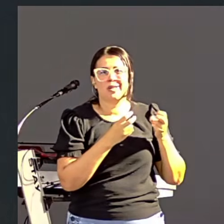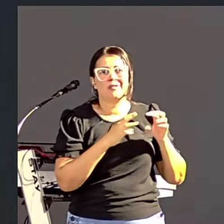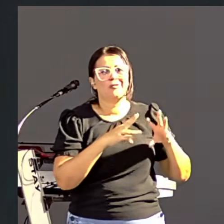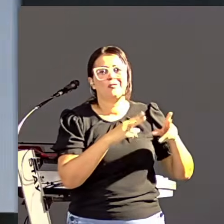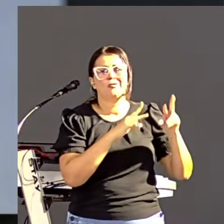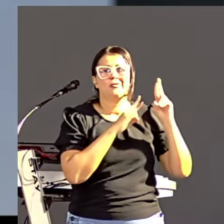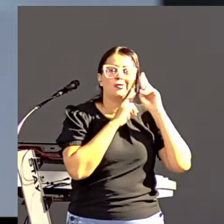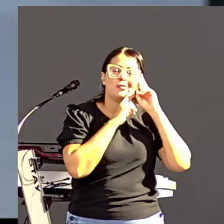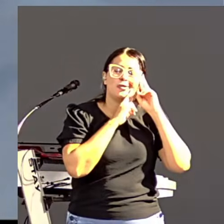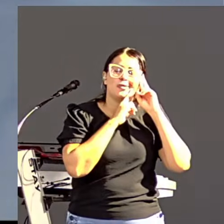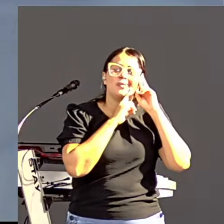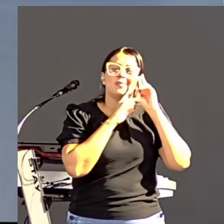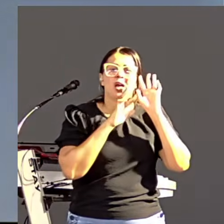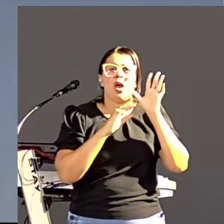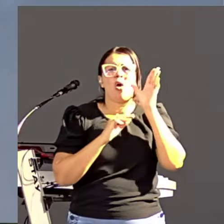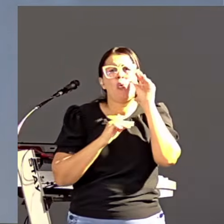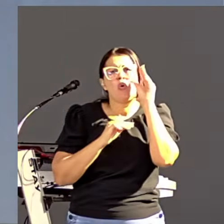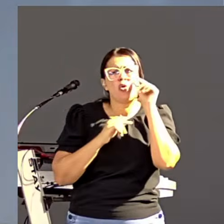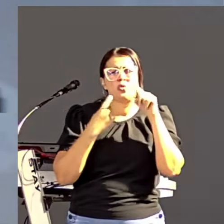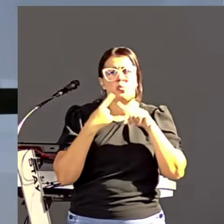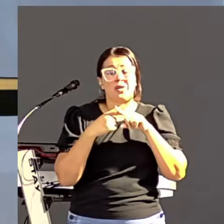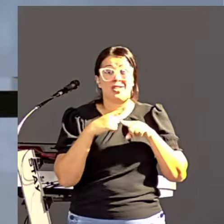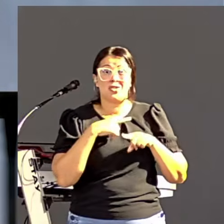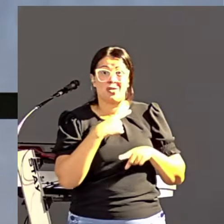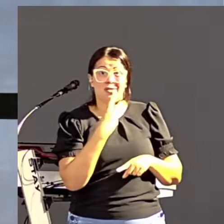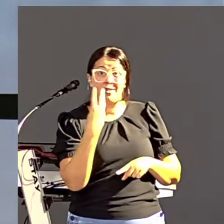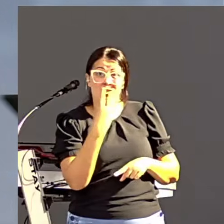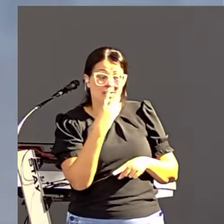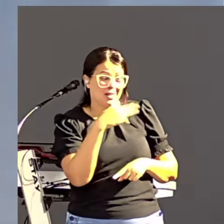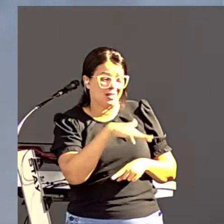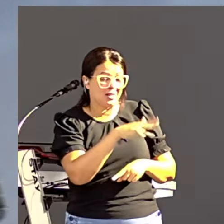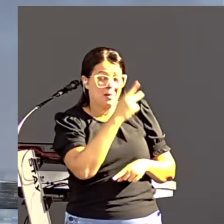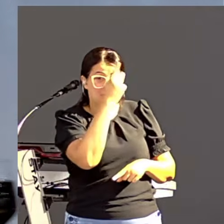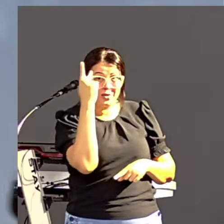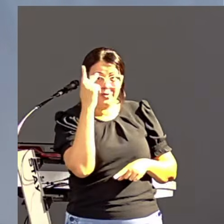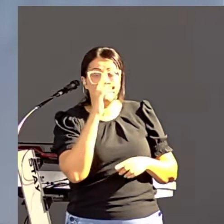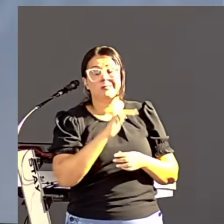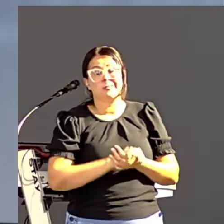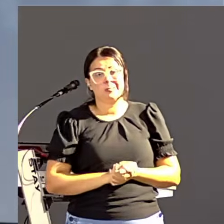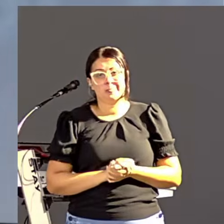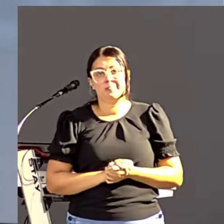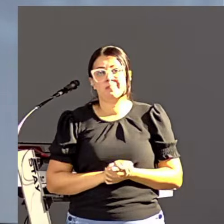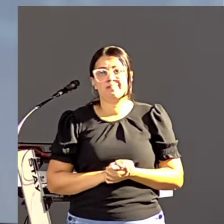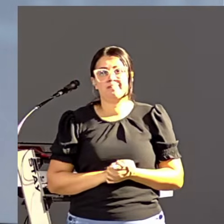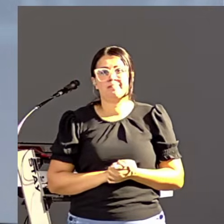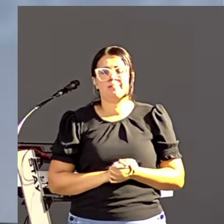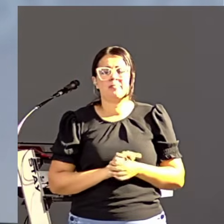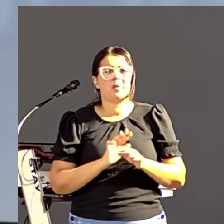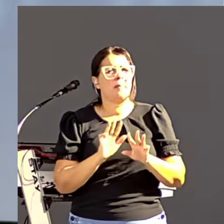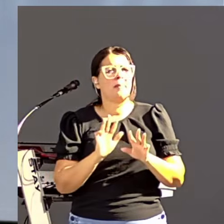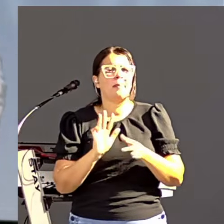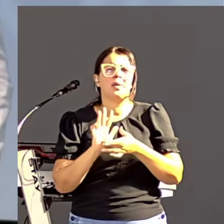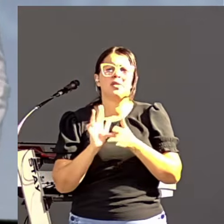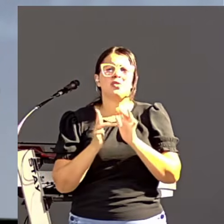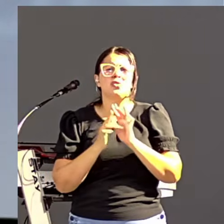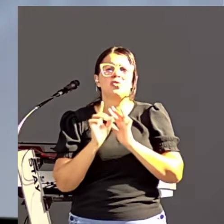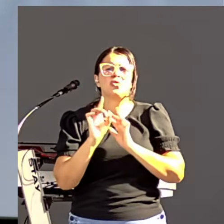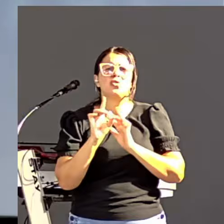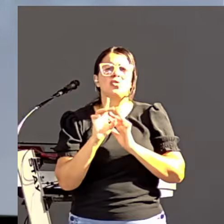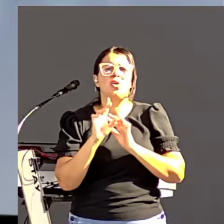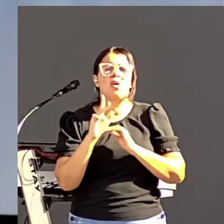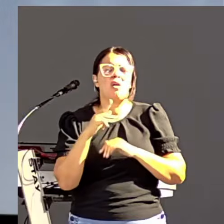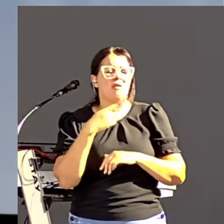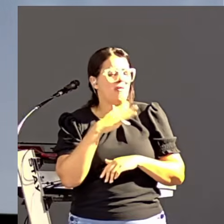E é bem curioso que ali estavam 3. Ali estavam 3. Mas Jesus só se dirige a quem,